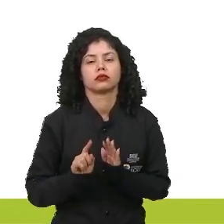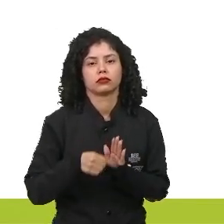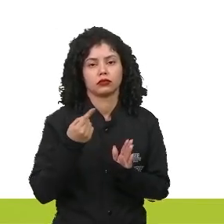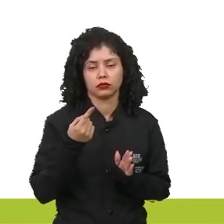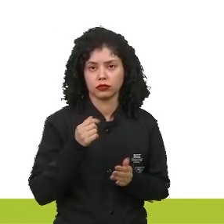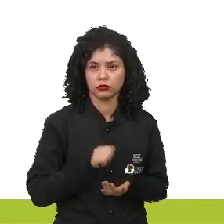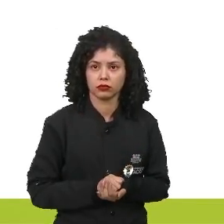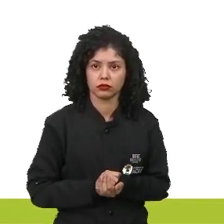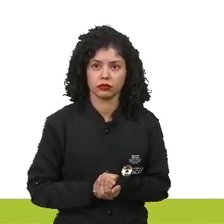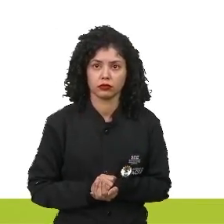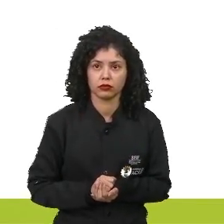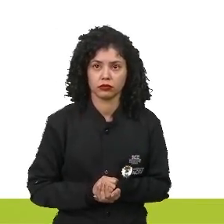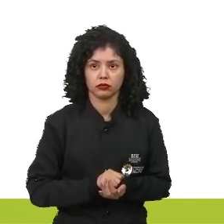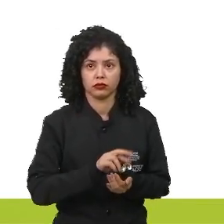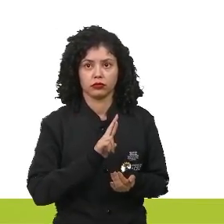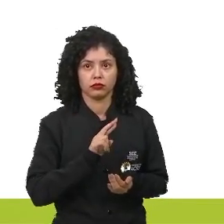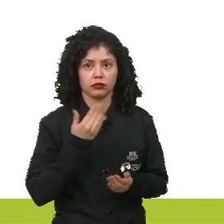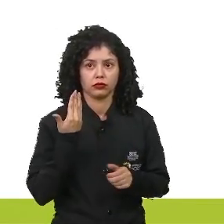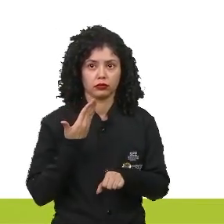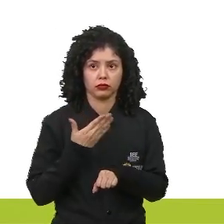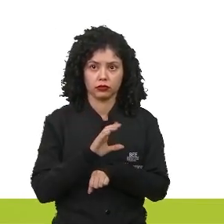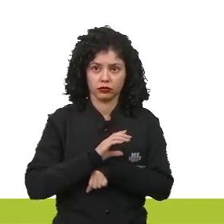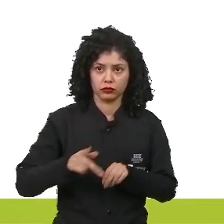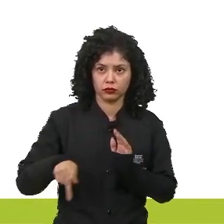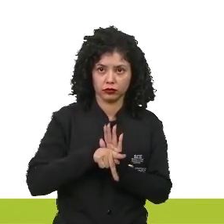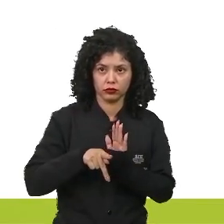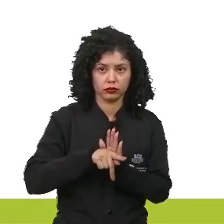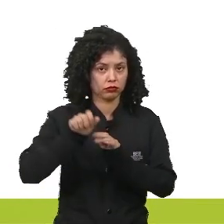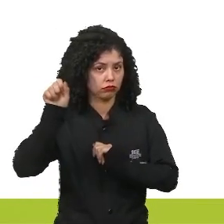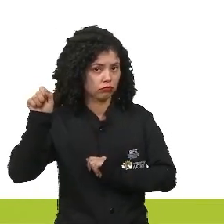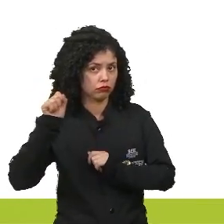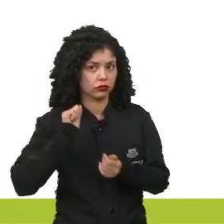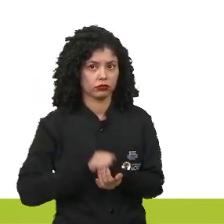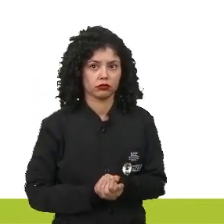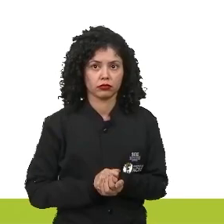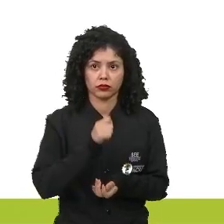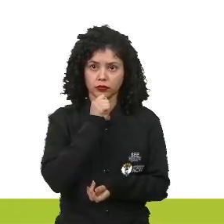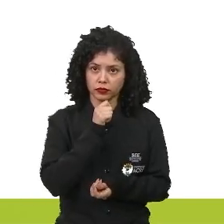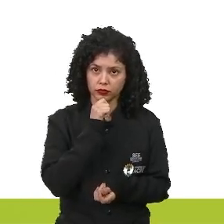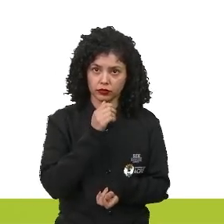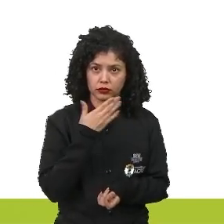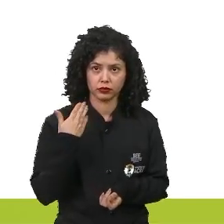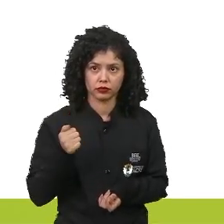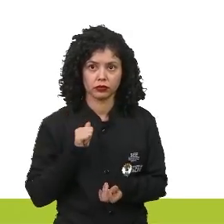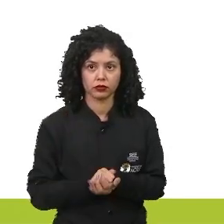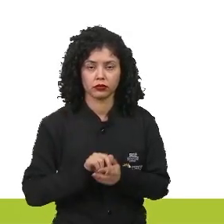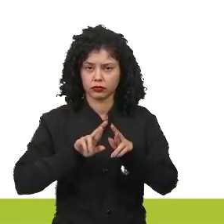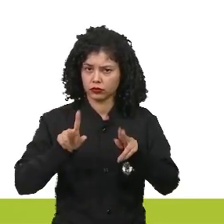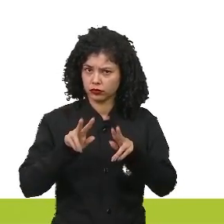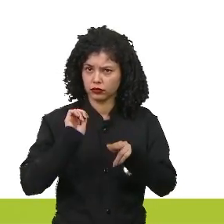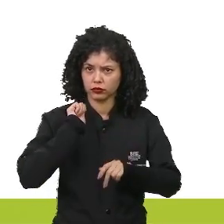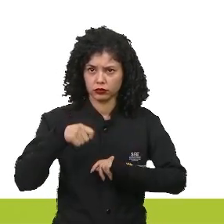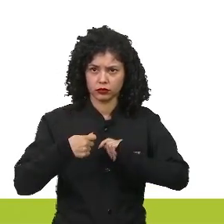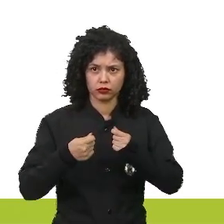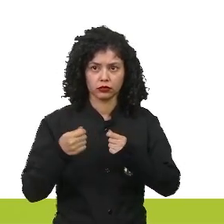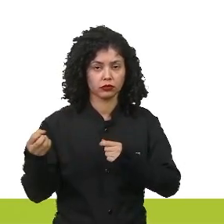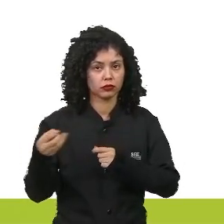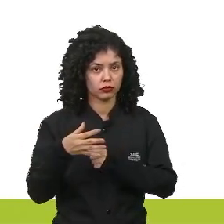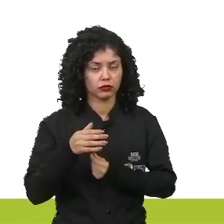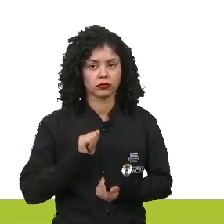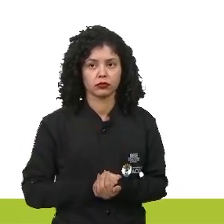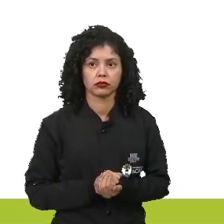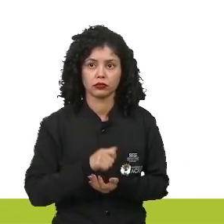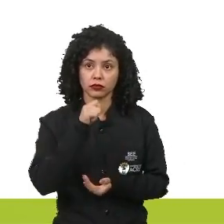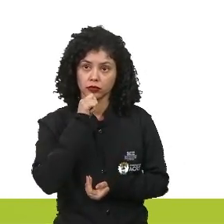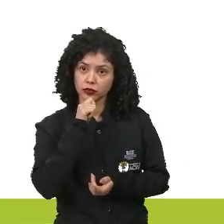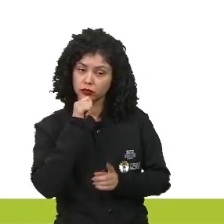República Brasileira, nos seus primórdios, precisava constituir uma figura heróica, capaz de congregar diferenças e sustentar simbolicamente o novo regime.